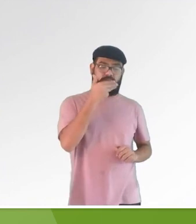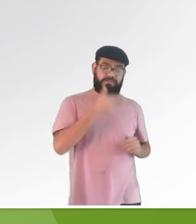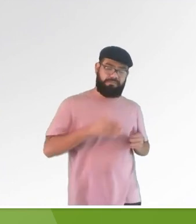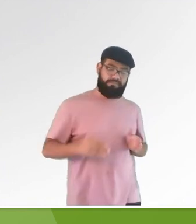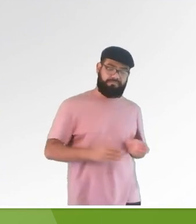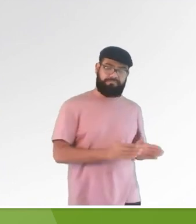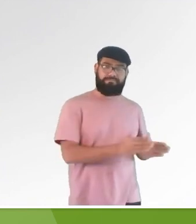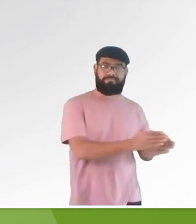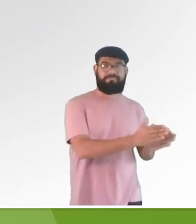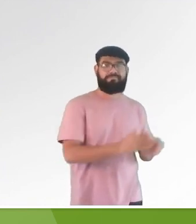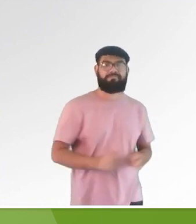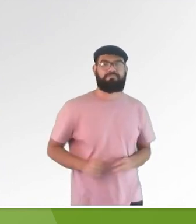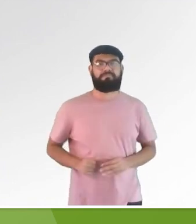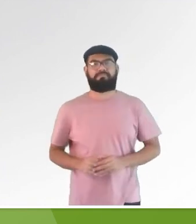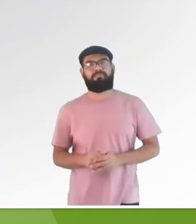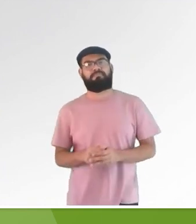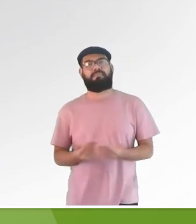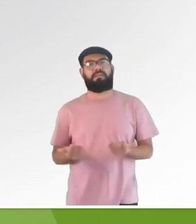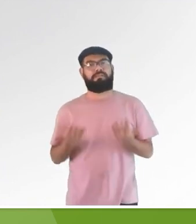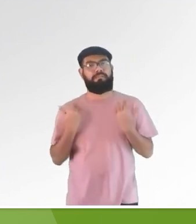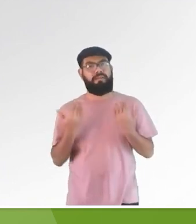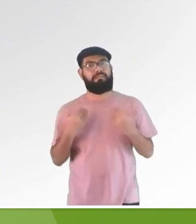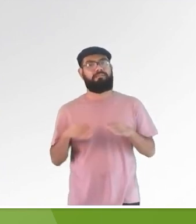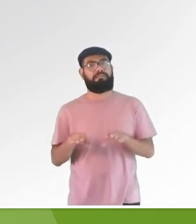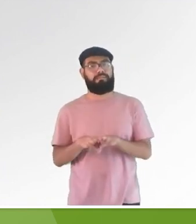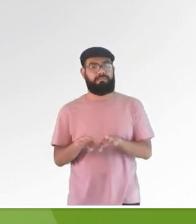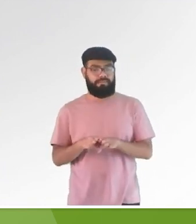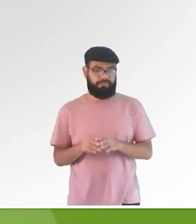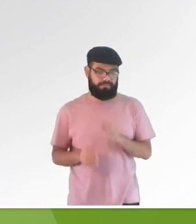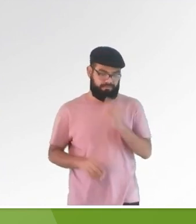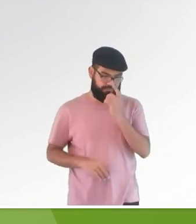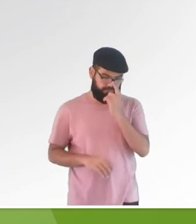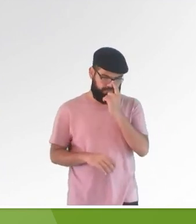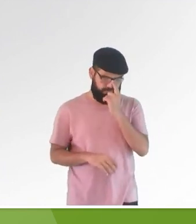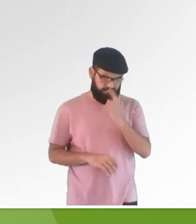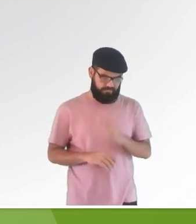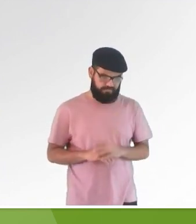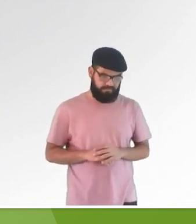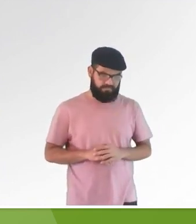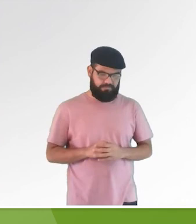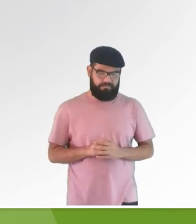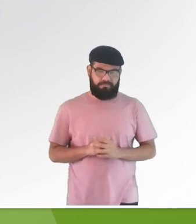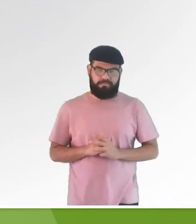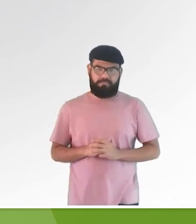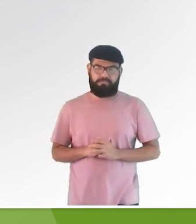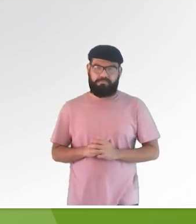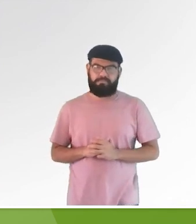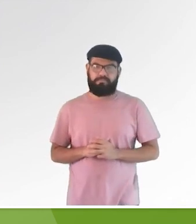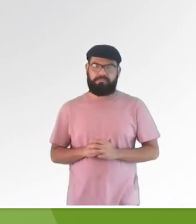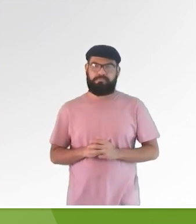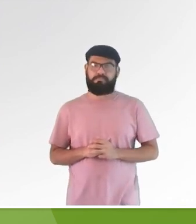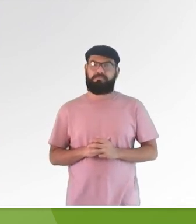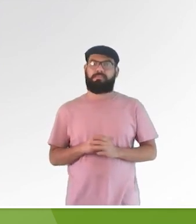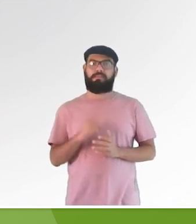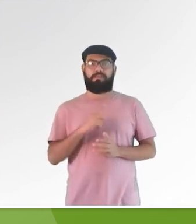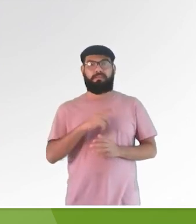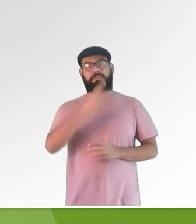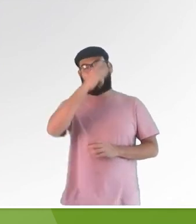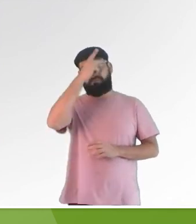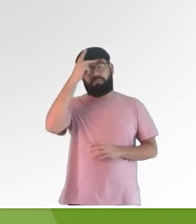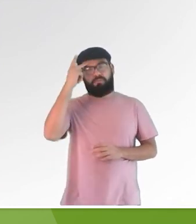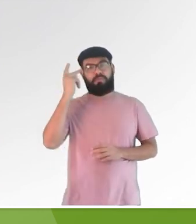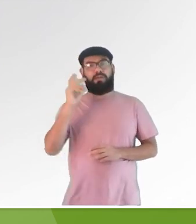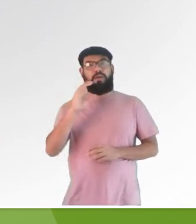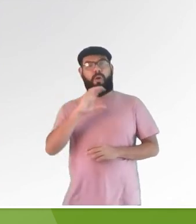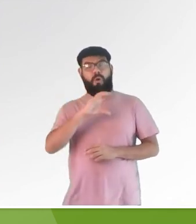relação à temperatura também. Existem seres vivos que estão adaptados a uma temperatura mais fria, né? Um ambiente que tem uma